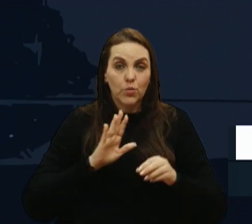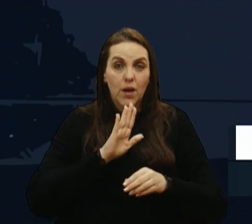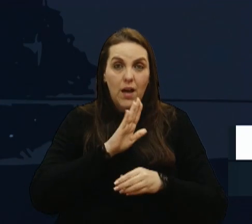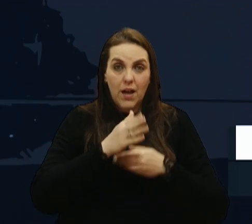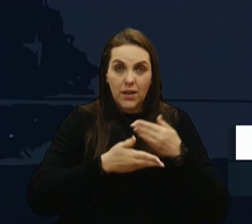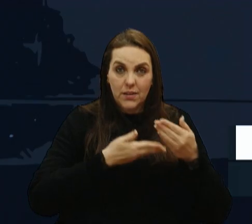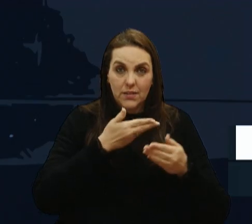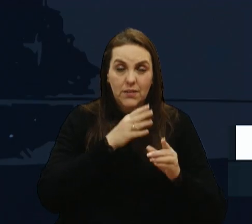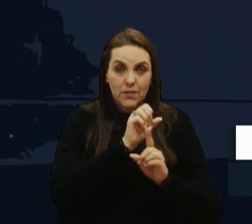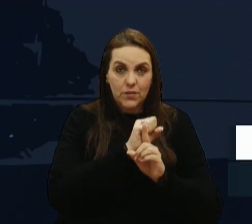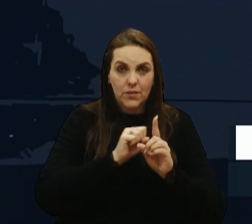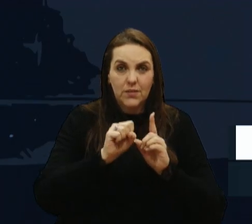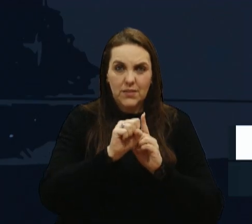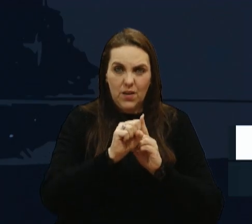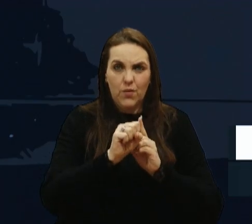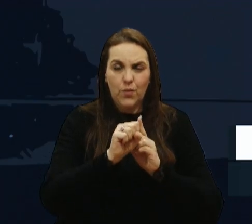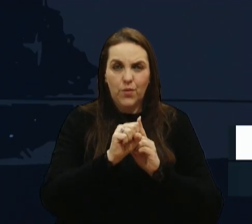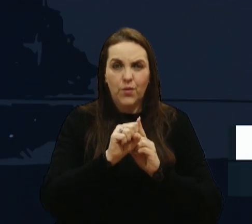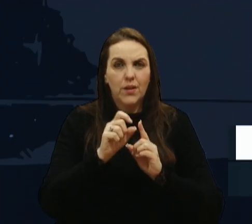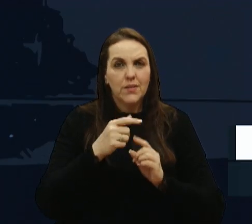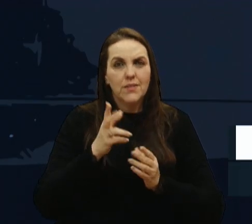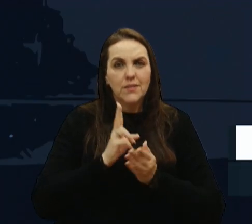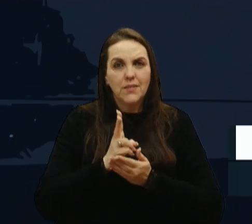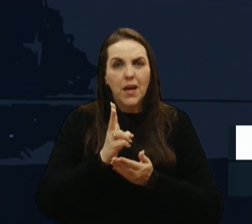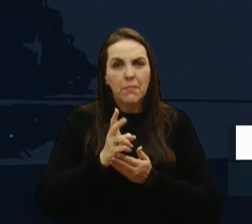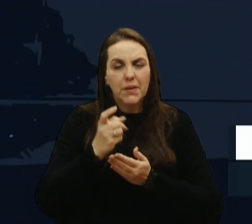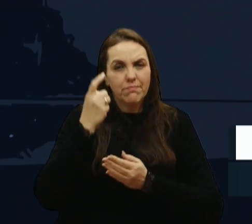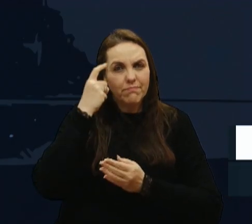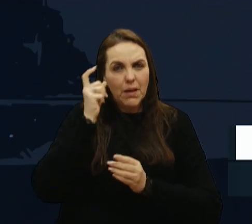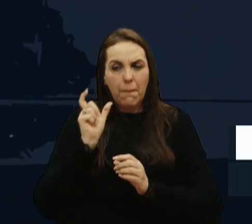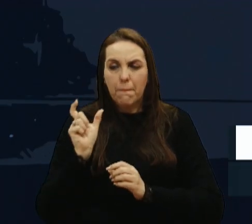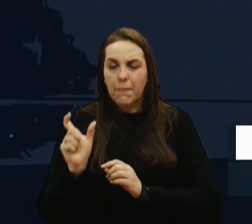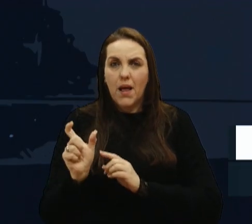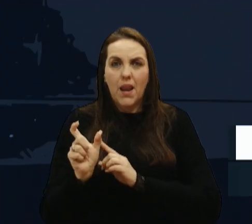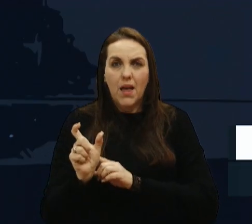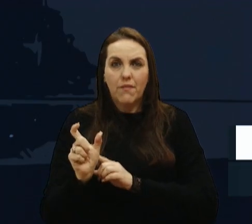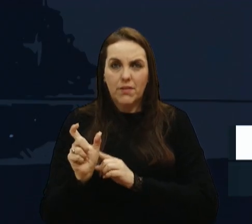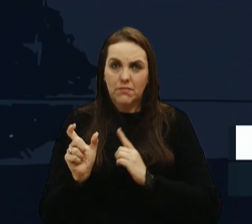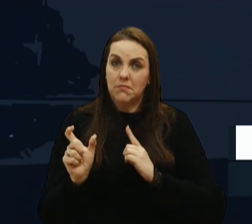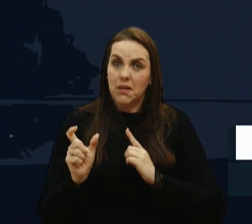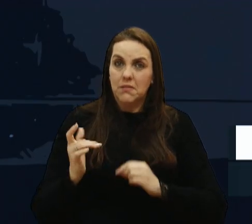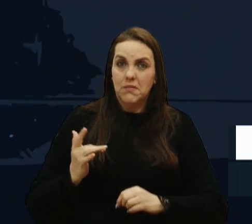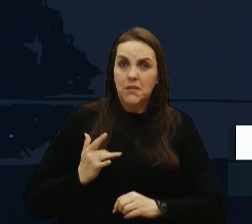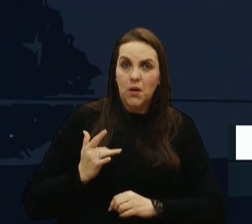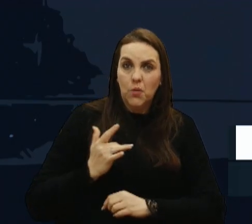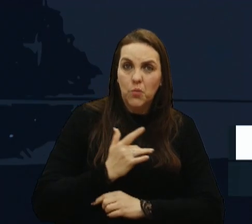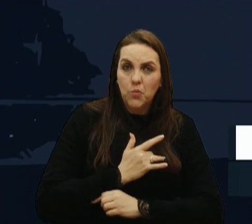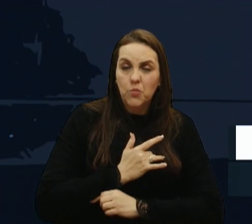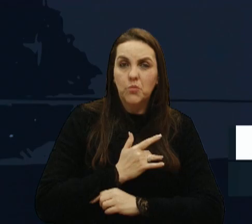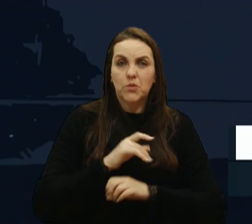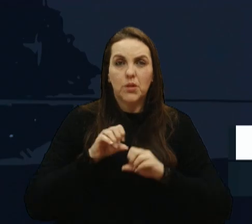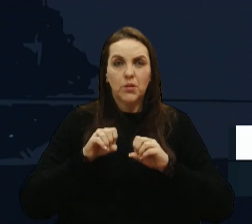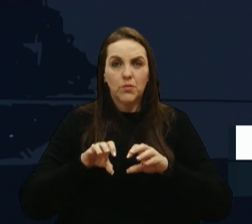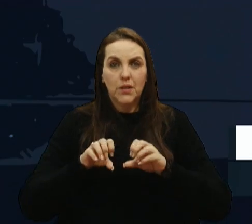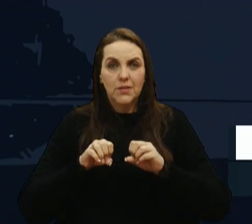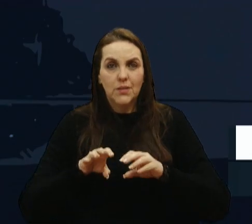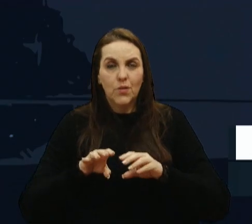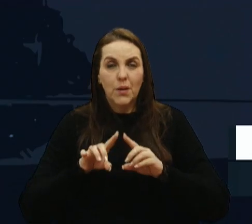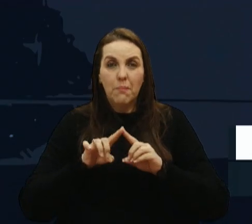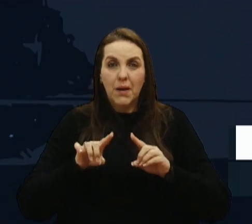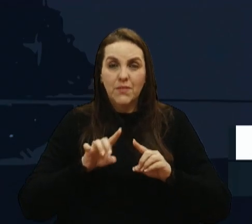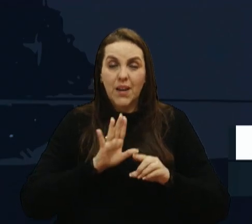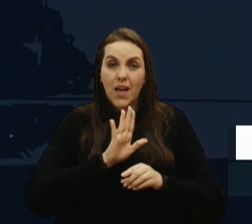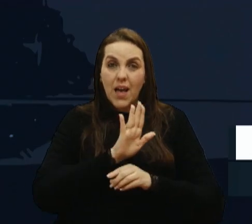mesmo poder inalado na palavra que tem a saúde, por exemplo, ou a própria educação. Mas quando se fala